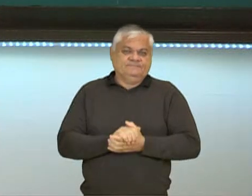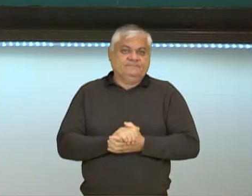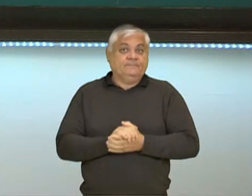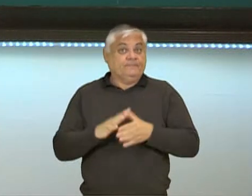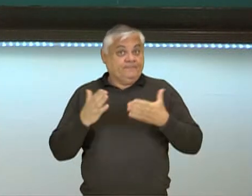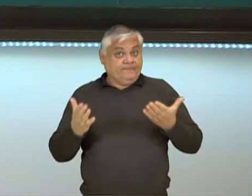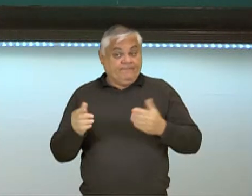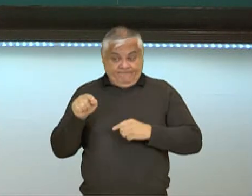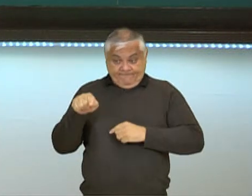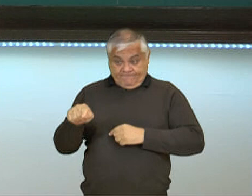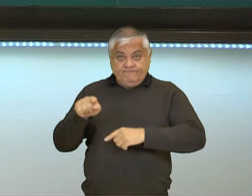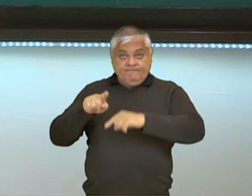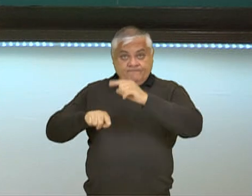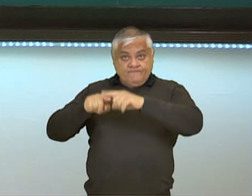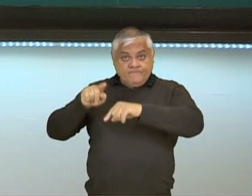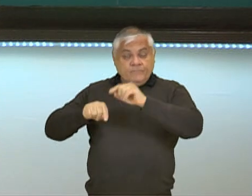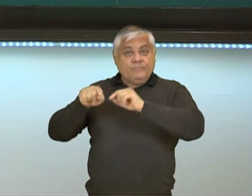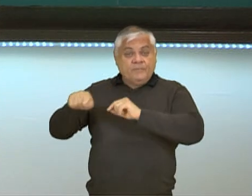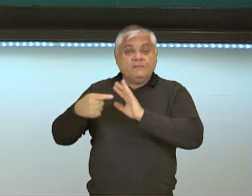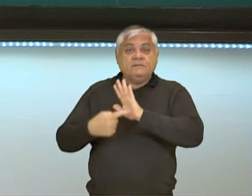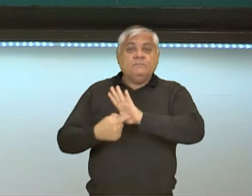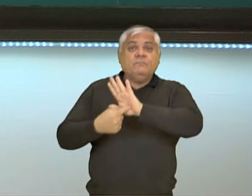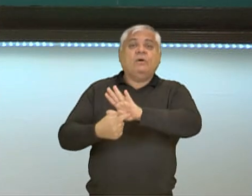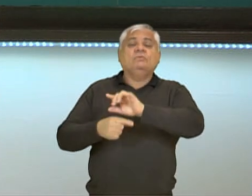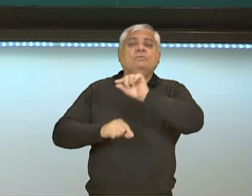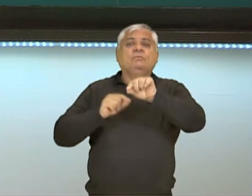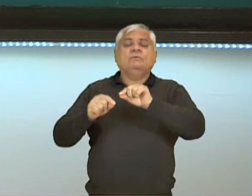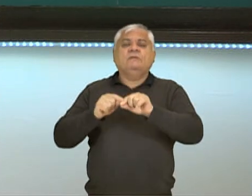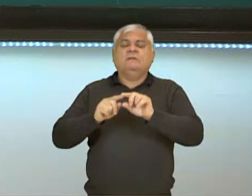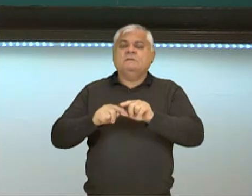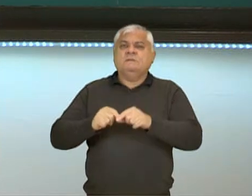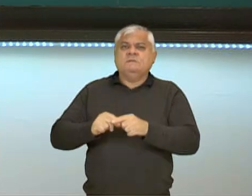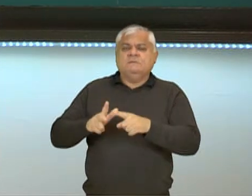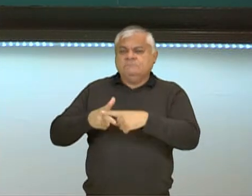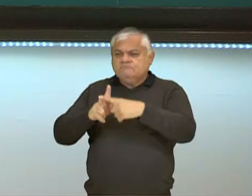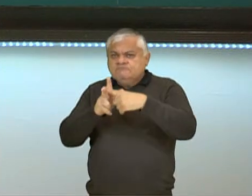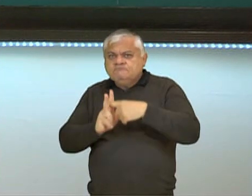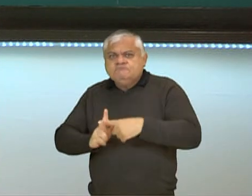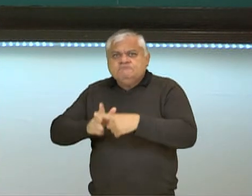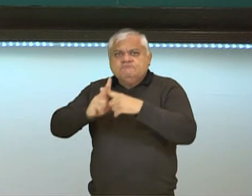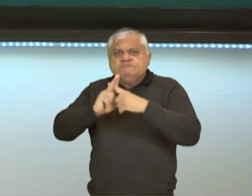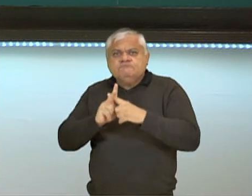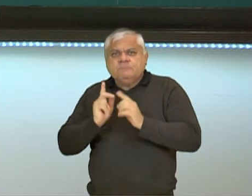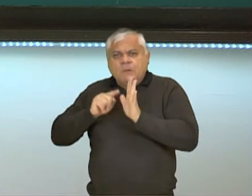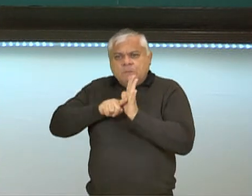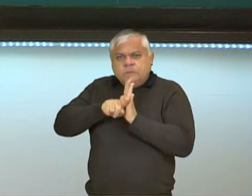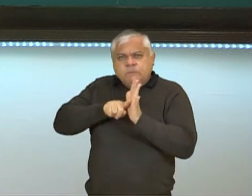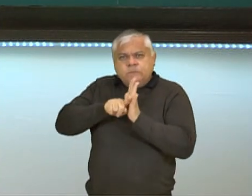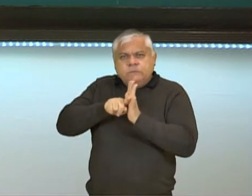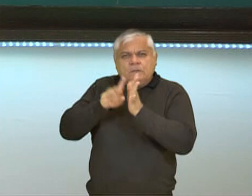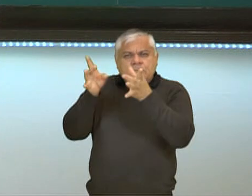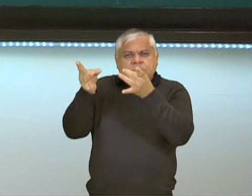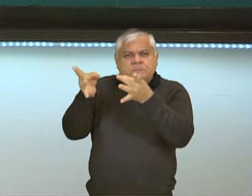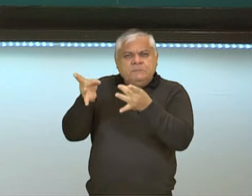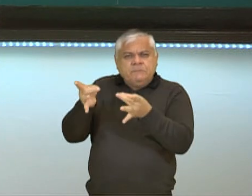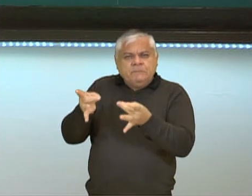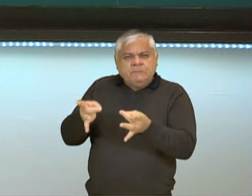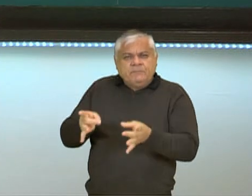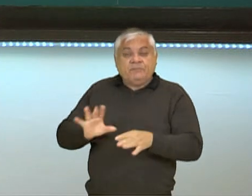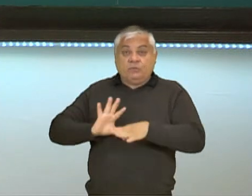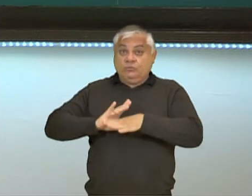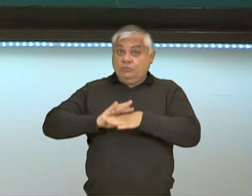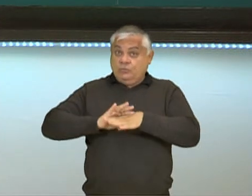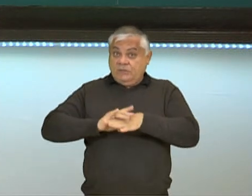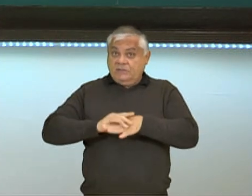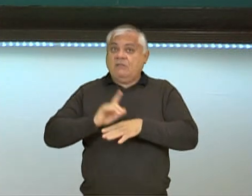o microscópio, ele revela para nós um aperfeiçoamento, um aprofundamento ali quanto às